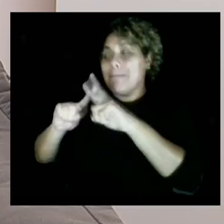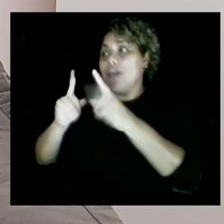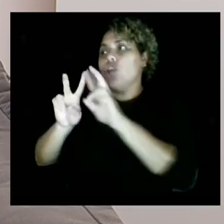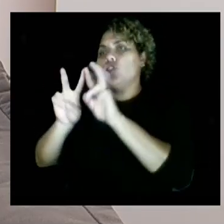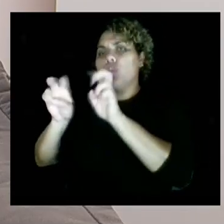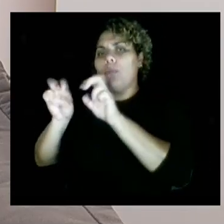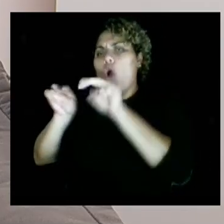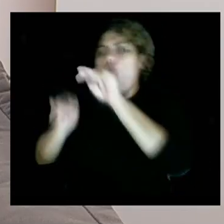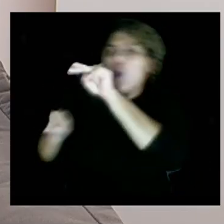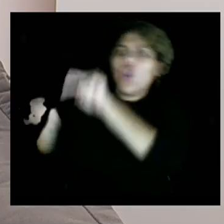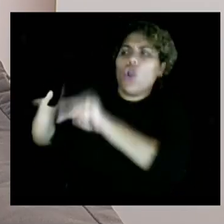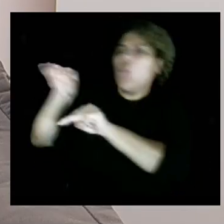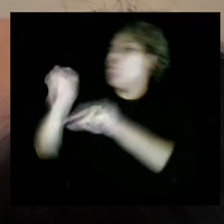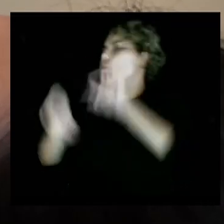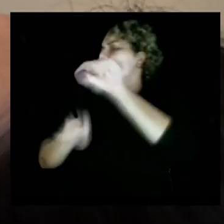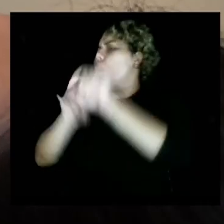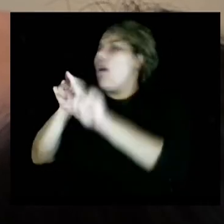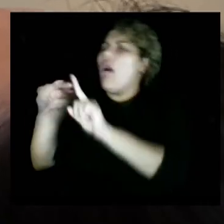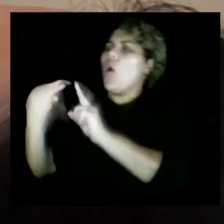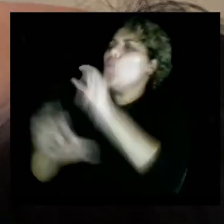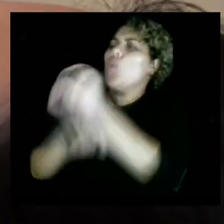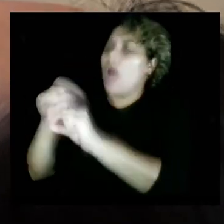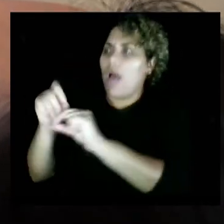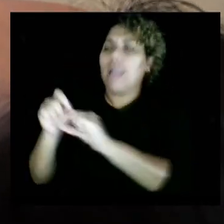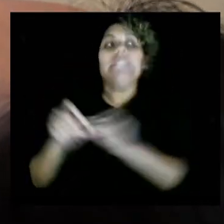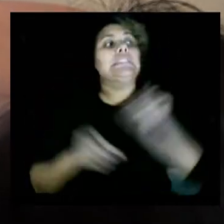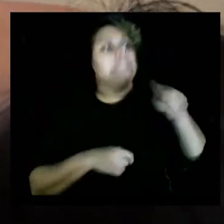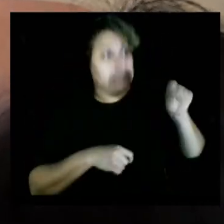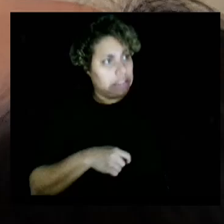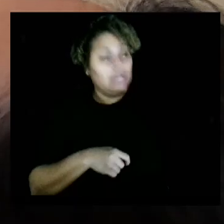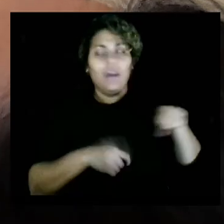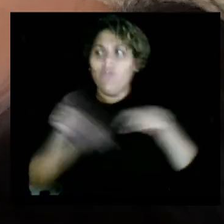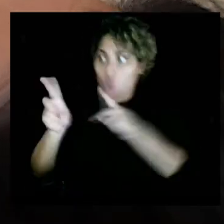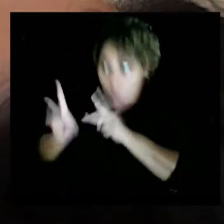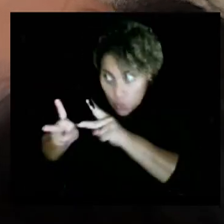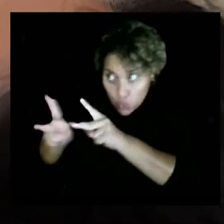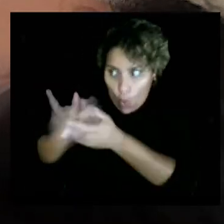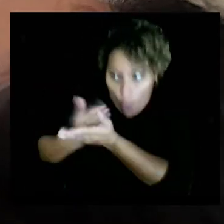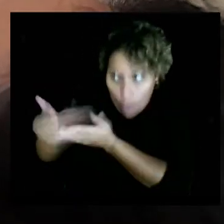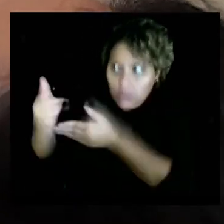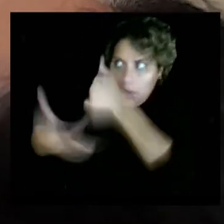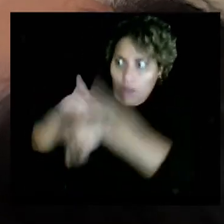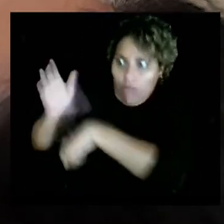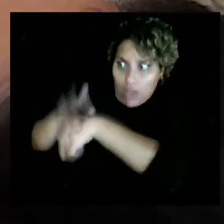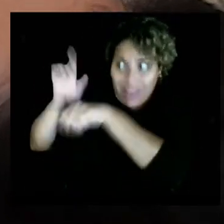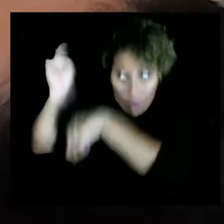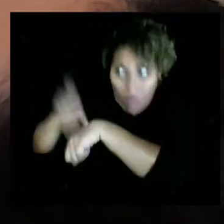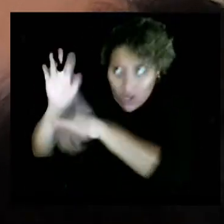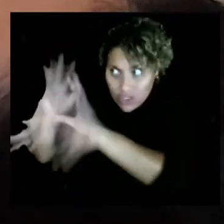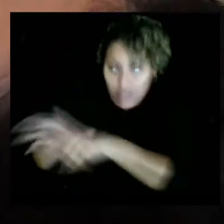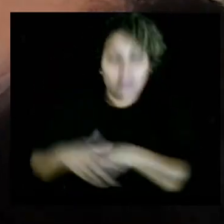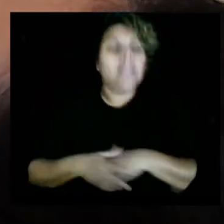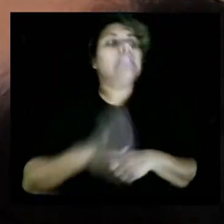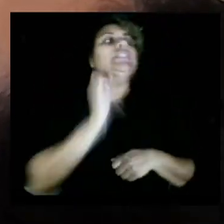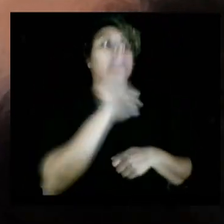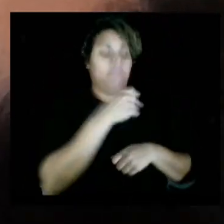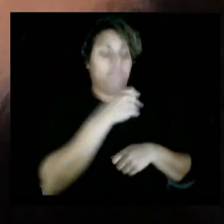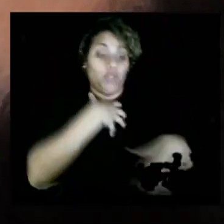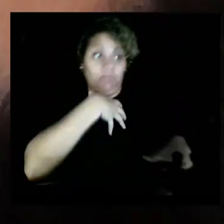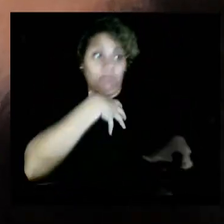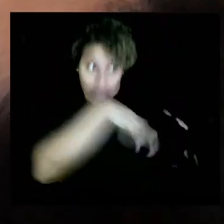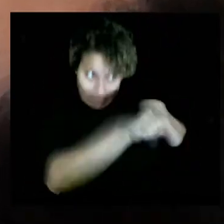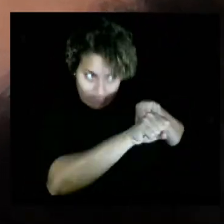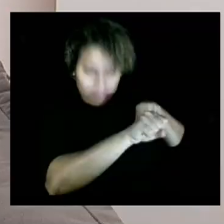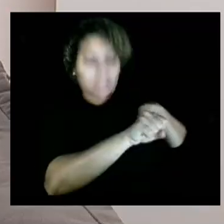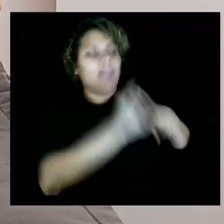isso? Isso. E já começou a atuar? Já, na época eu me formei e eu fui trabalhar com 2 amigos da sala